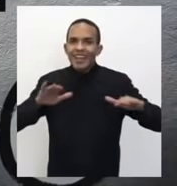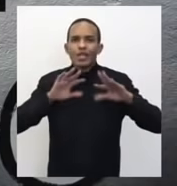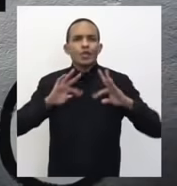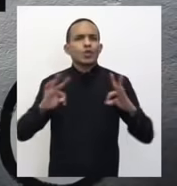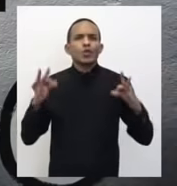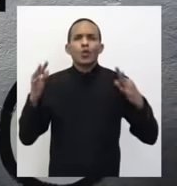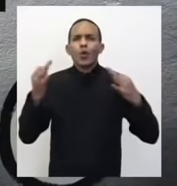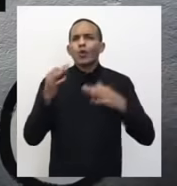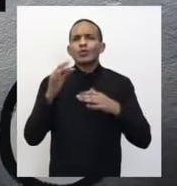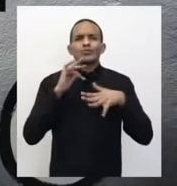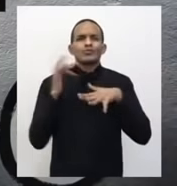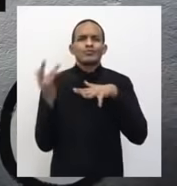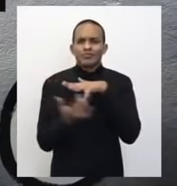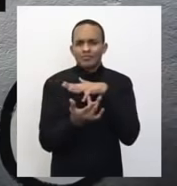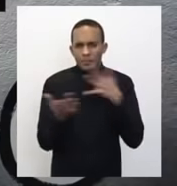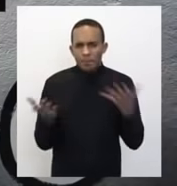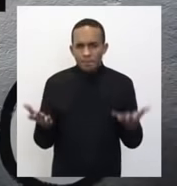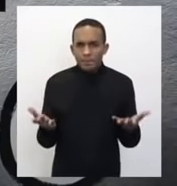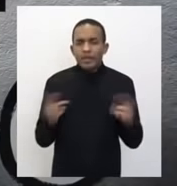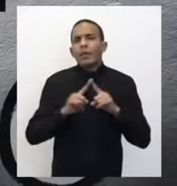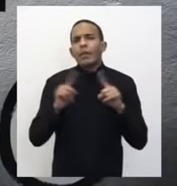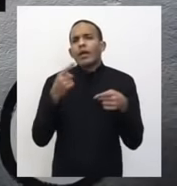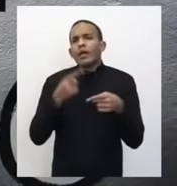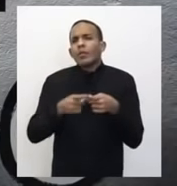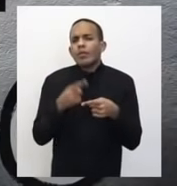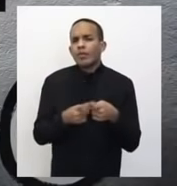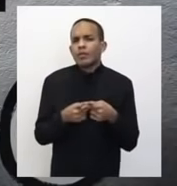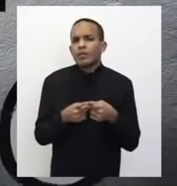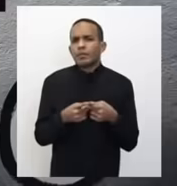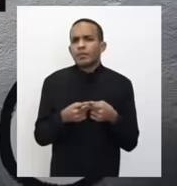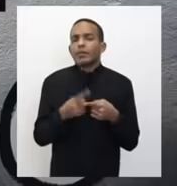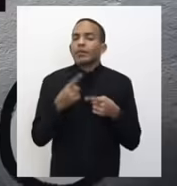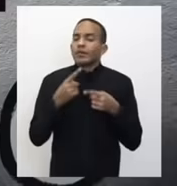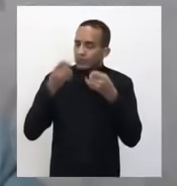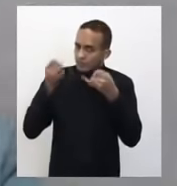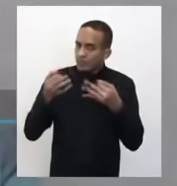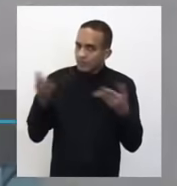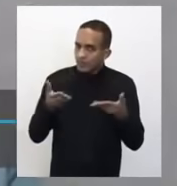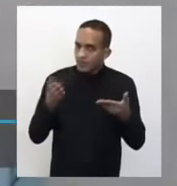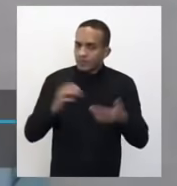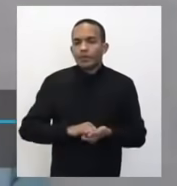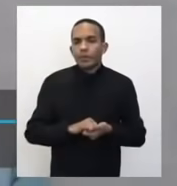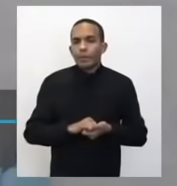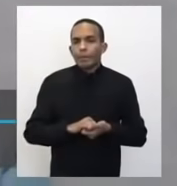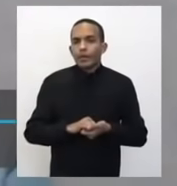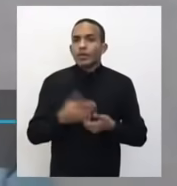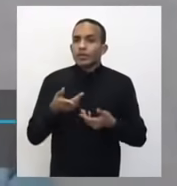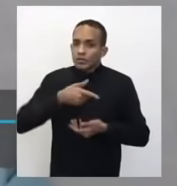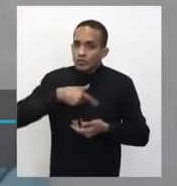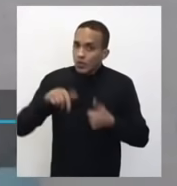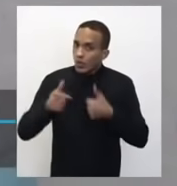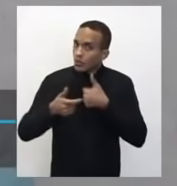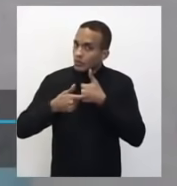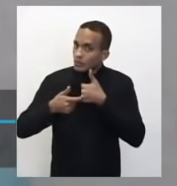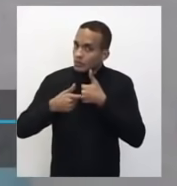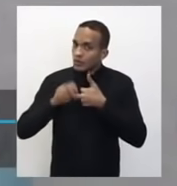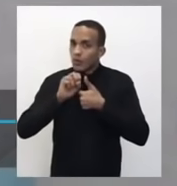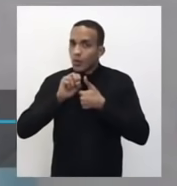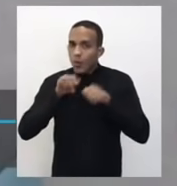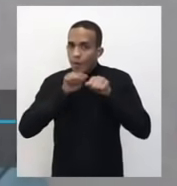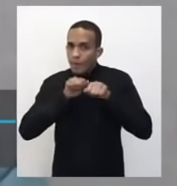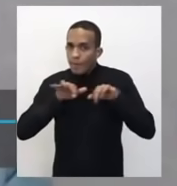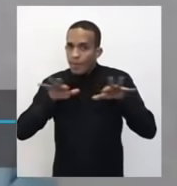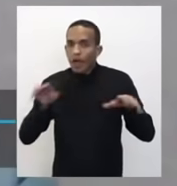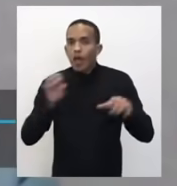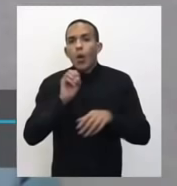todas as plataformas digitais. Mas por quê, gente? Vou explicar para vocês. Quando a gente curte, compartilha